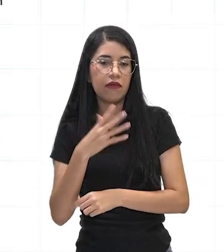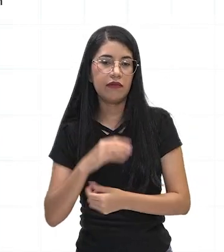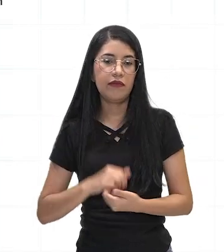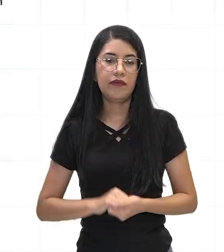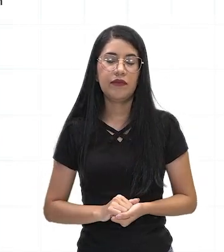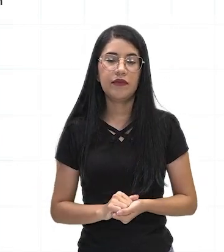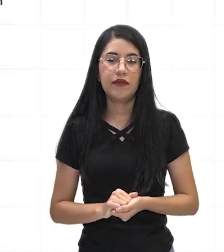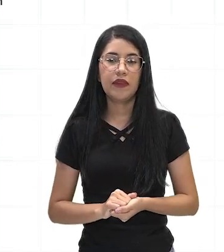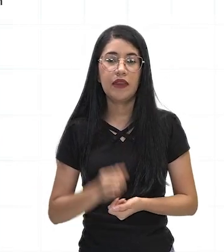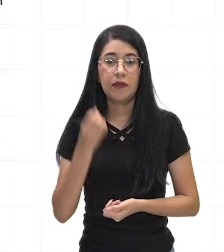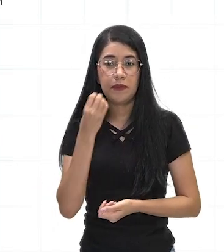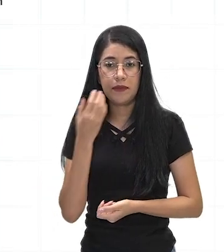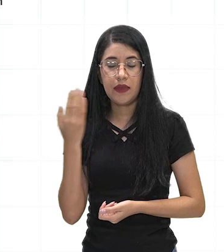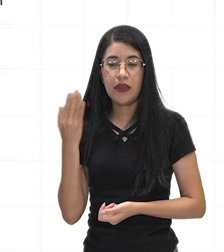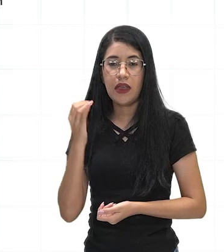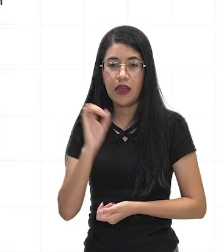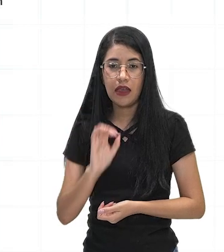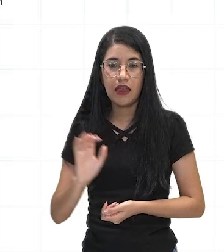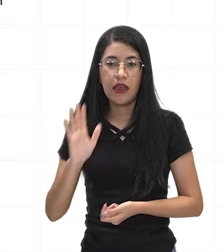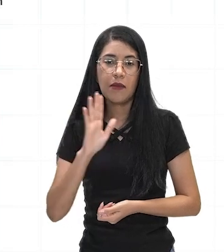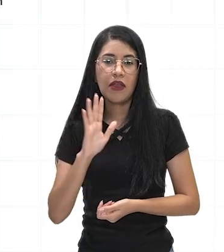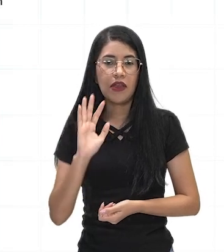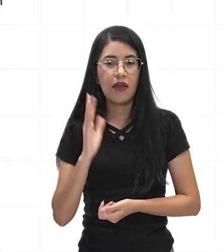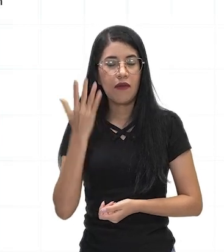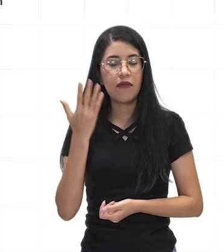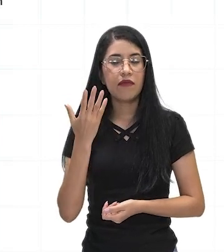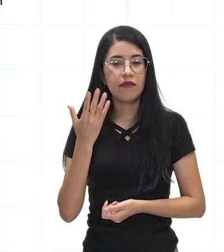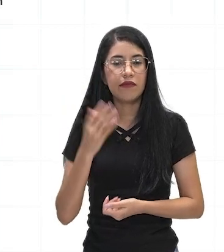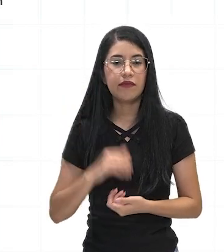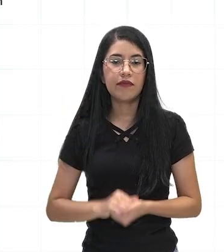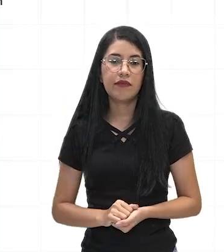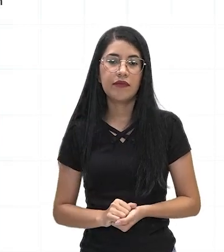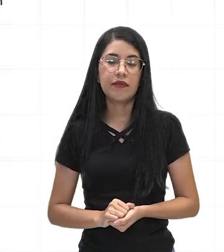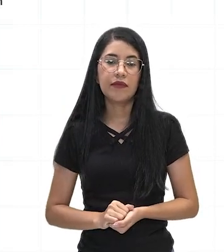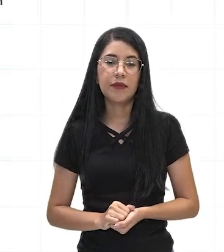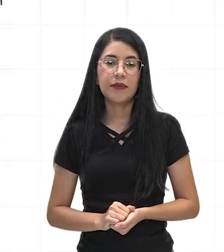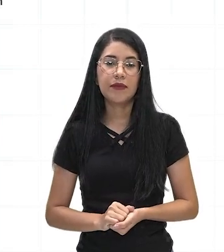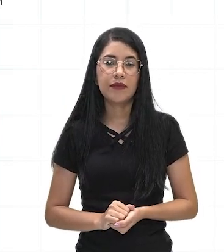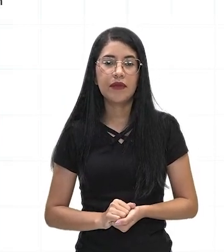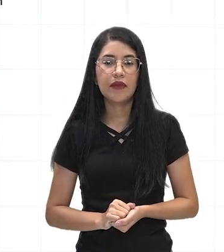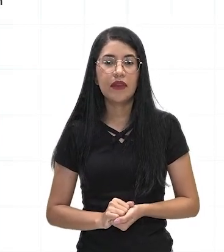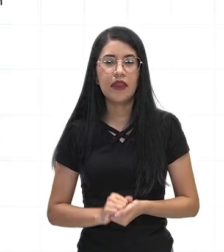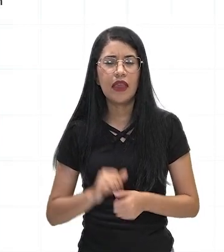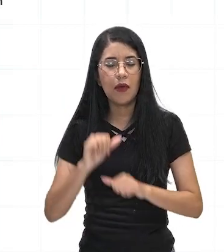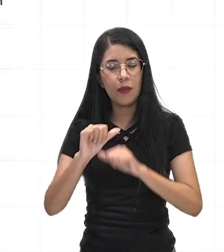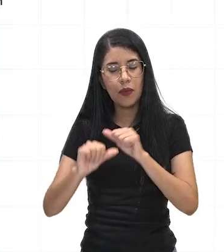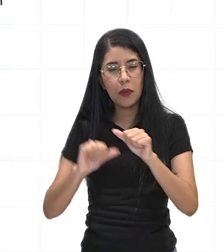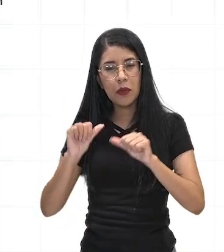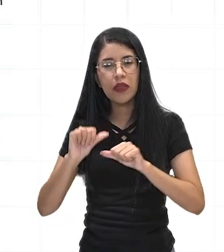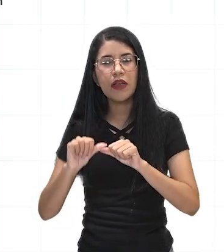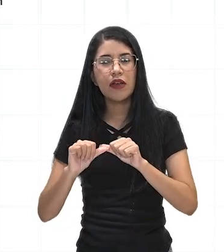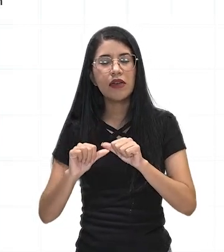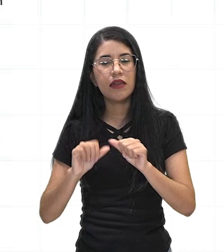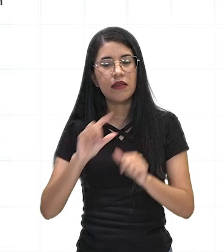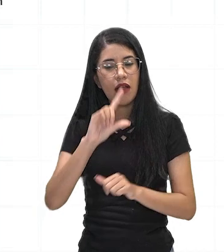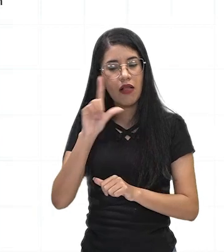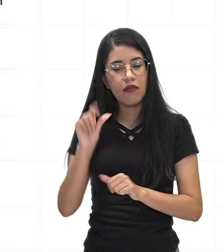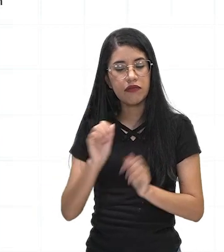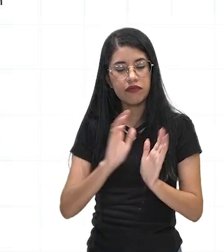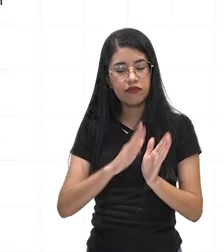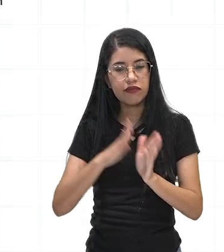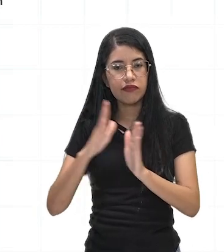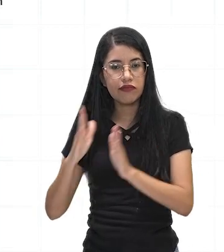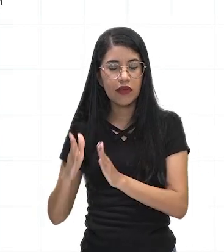uma representação ali da pororoca, né? O fenômeno que vai acontecer justamente nesse período ali de mudança de fases da Lua,